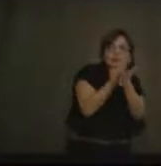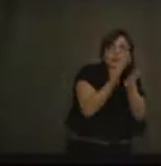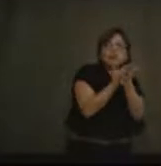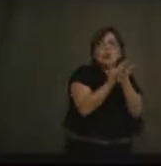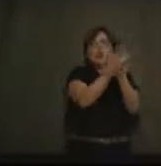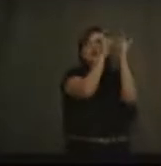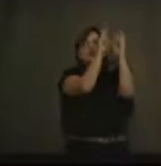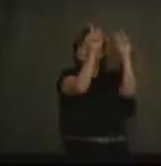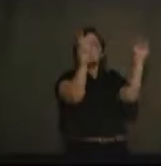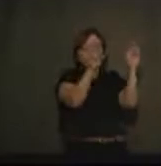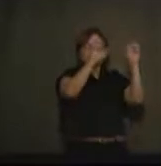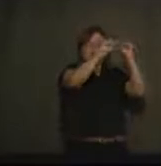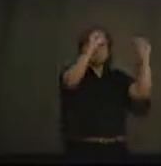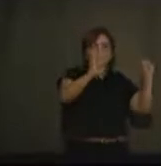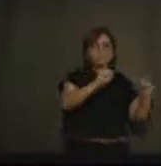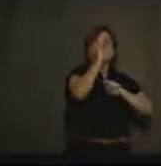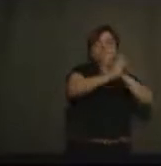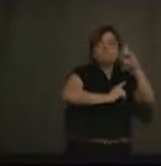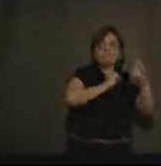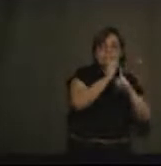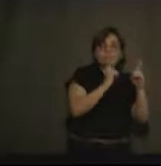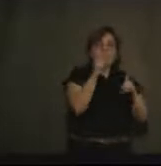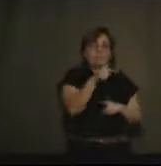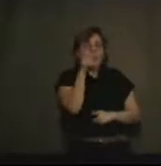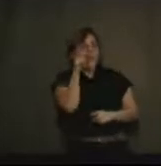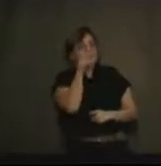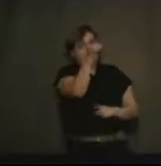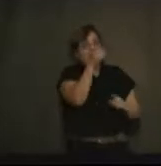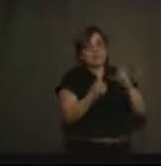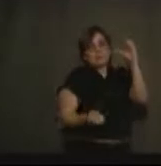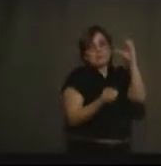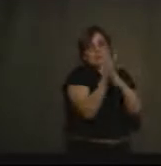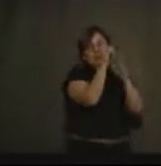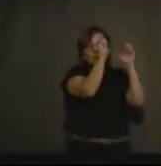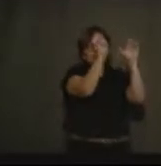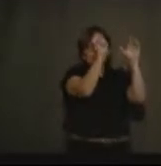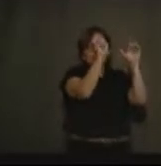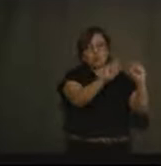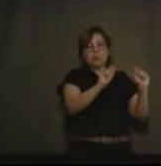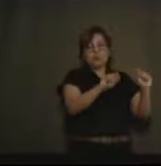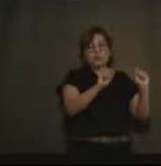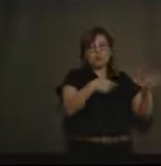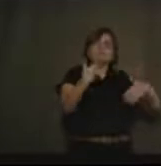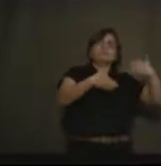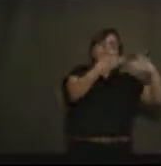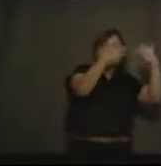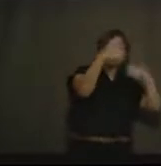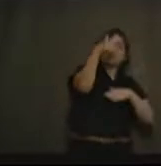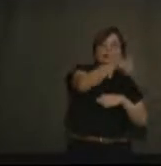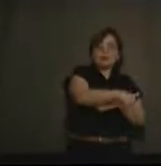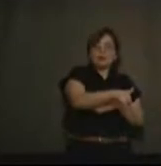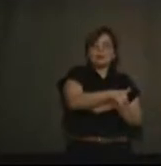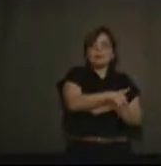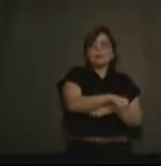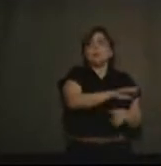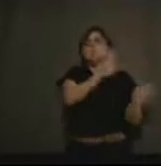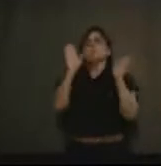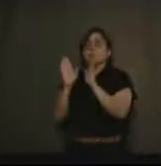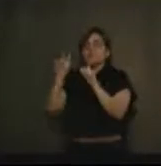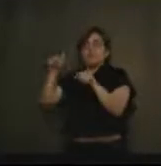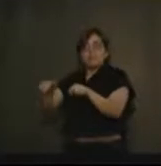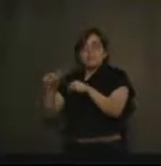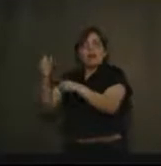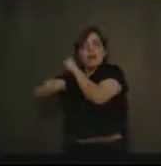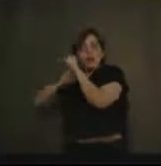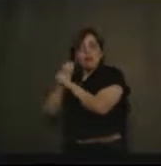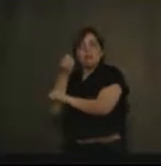daí, desse interesse que o Smale desenvolveu aqui e que o ocupou durante basicamente toda a década de